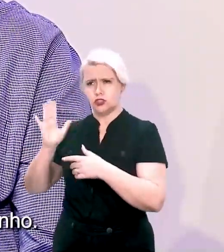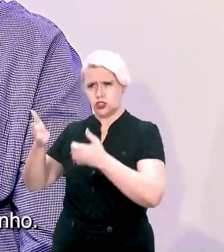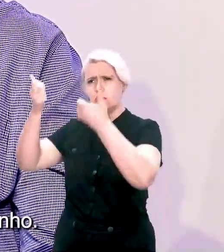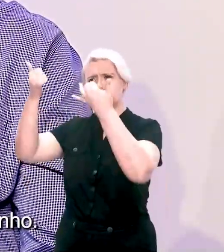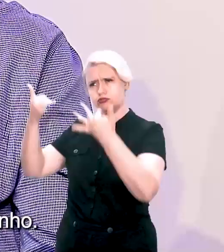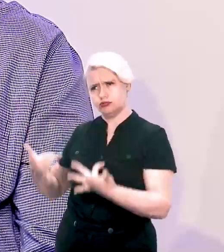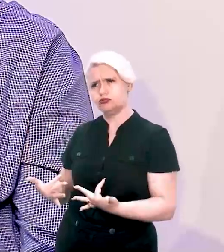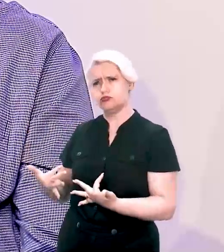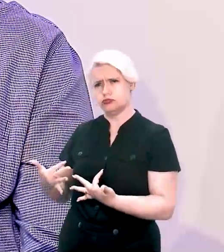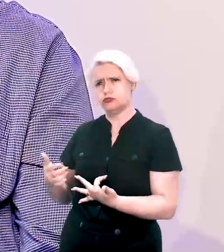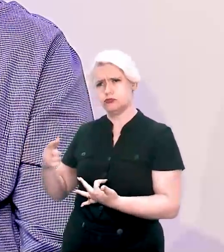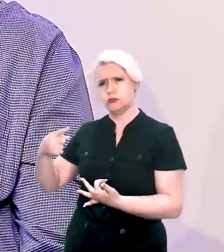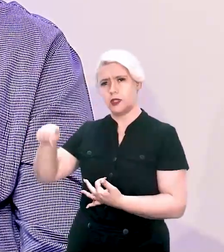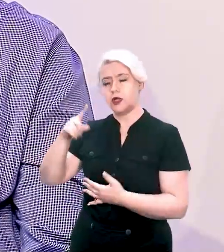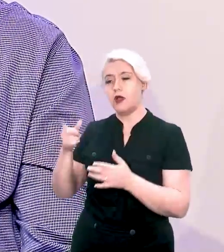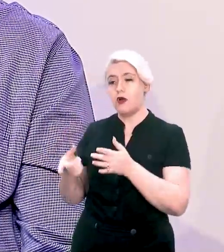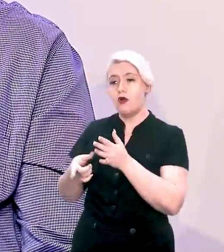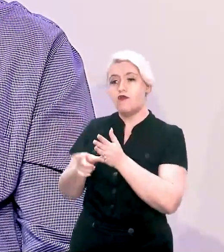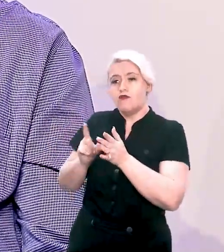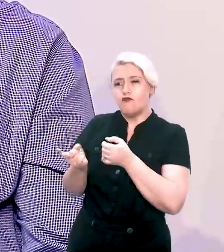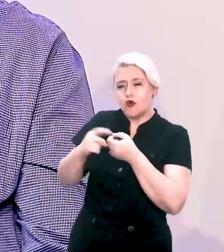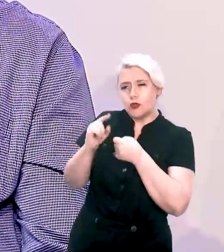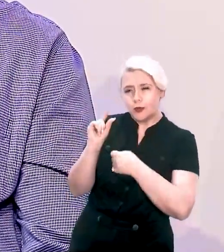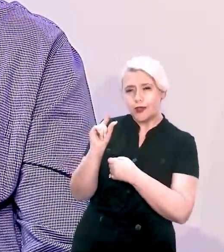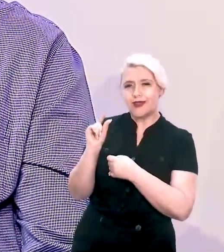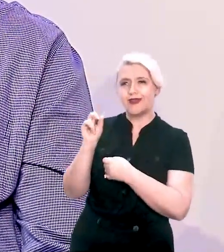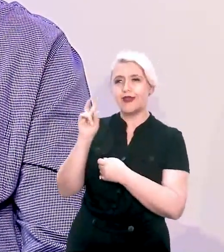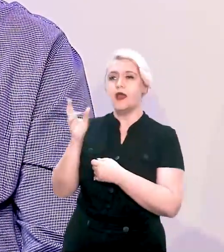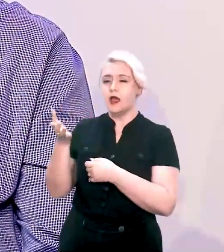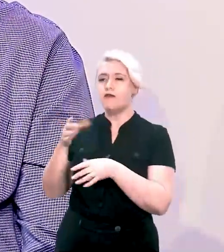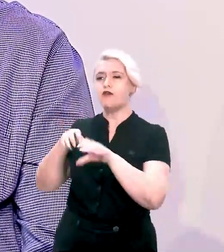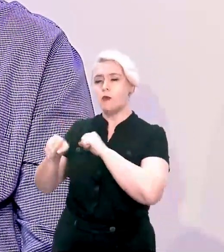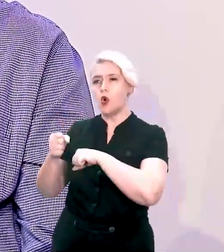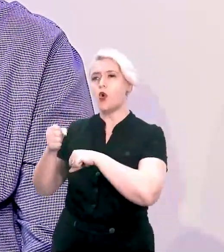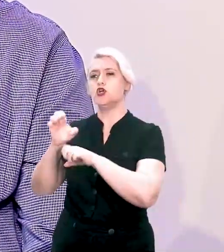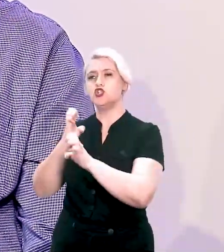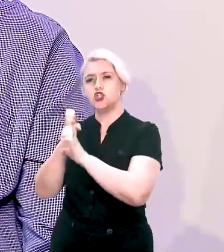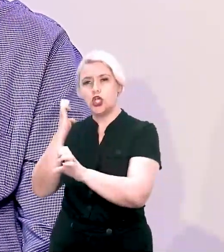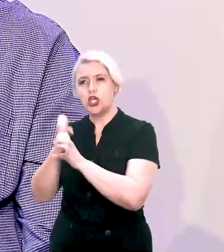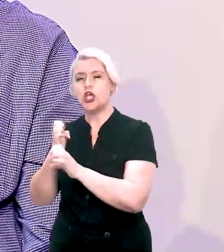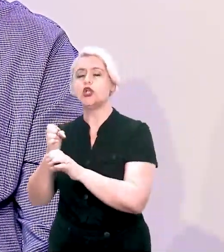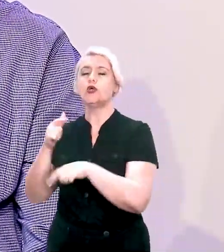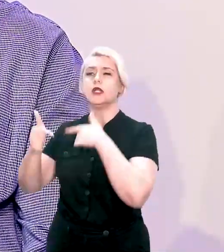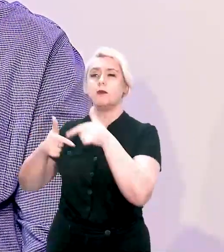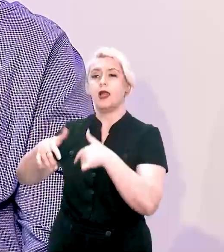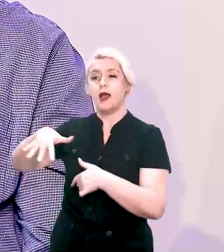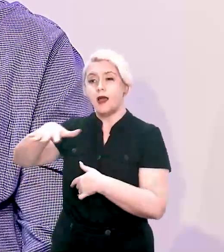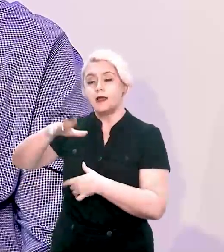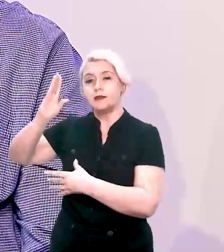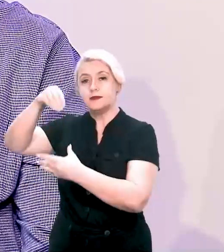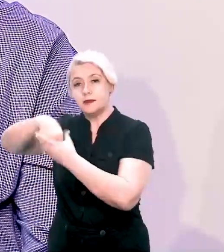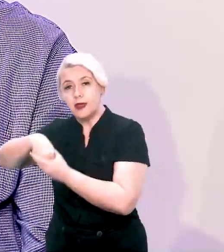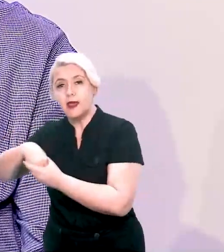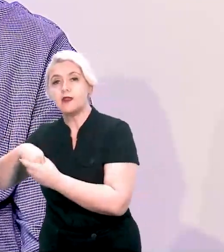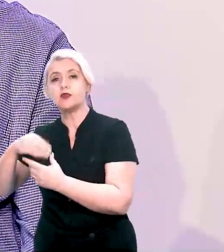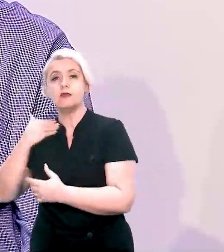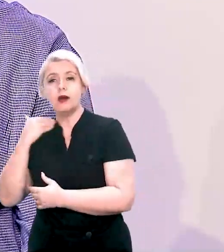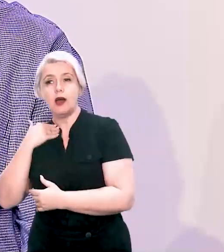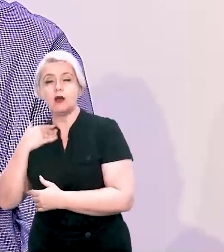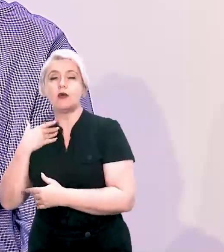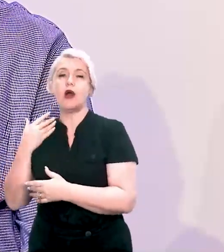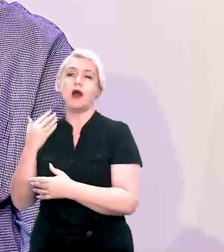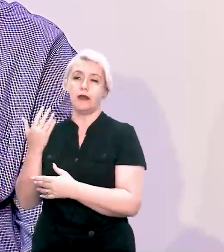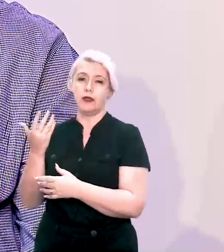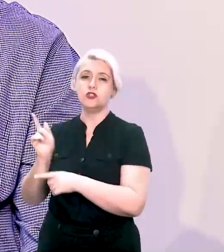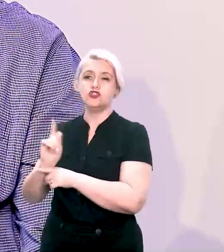até cortei para voltar um pouquinho, você falando assim que engenheiro foi trabalhar na área meio, você cuidava daquela logística, naquela